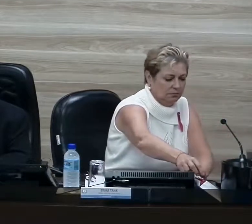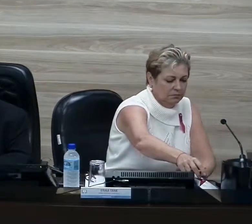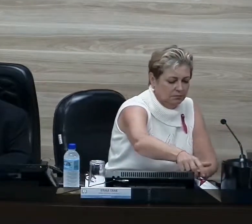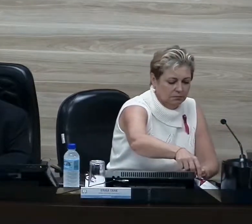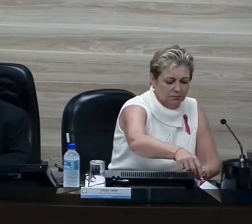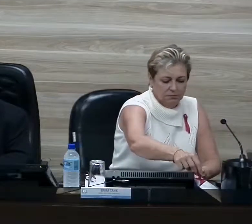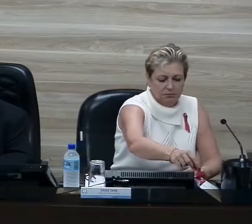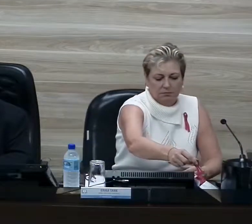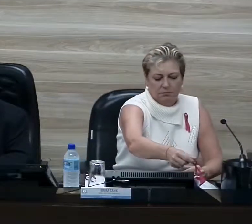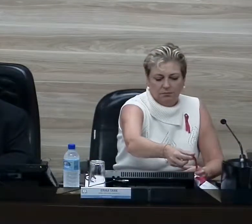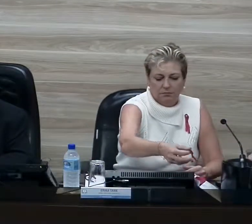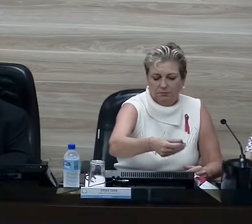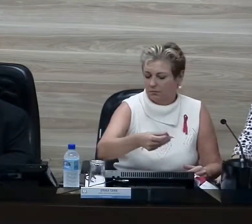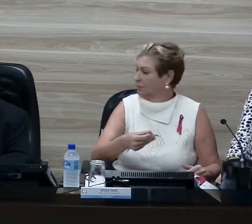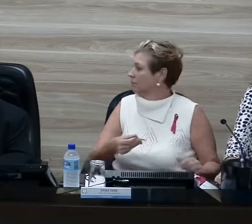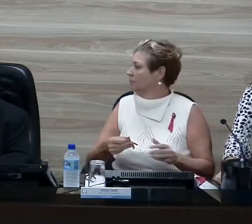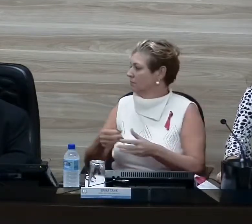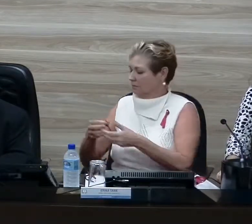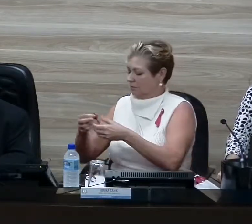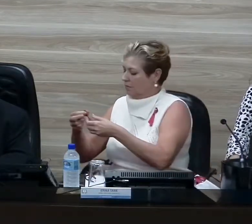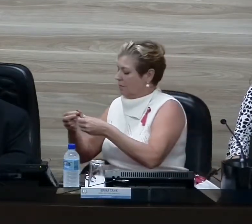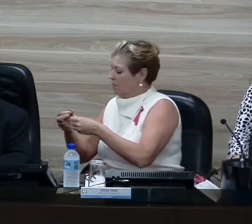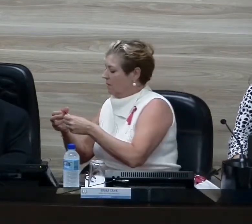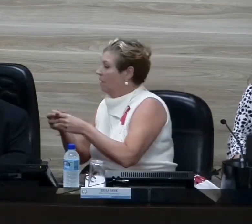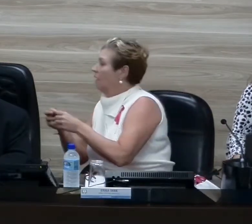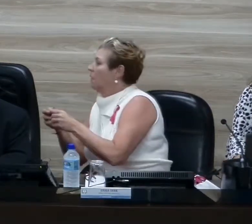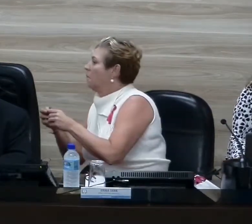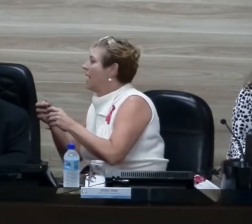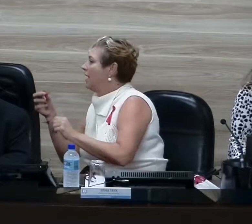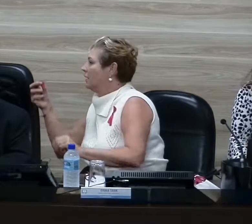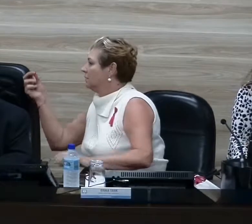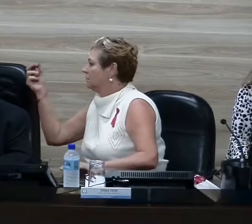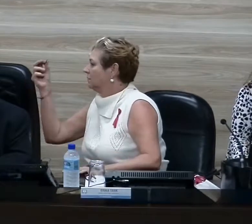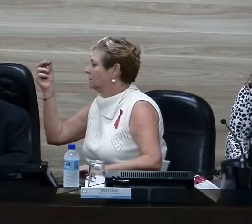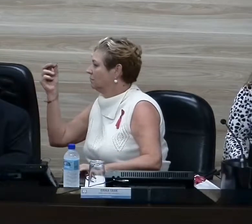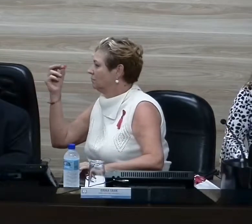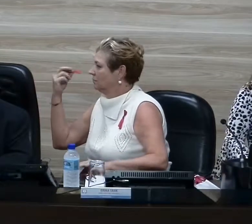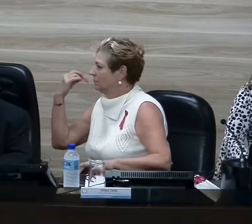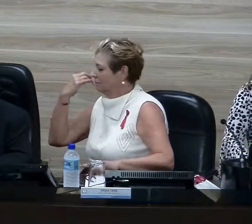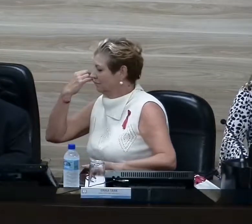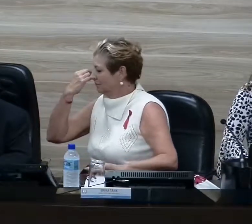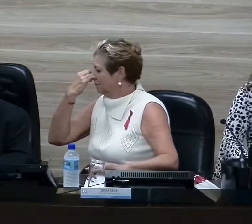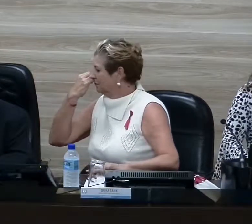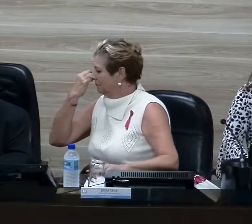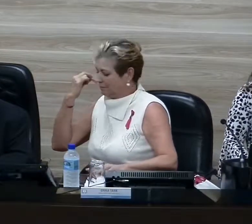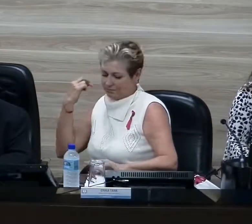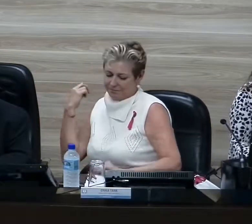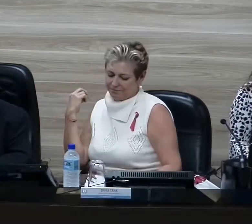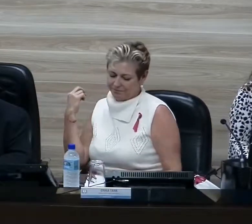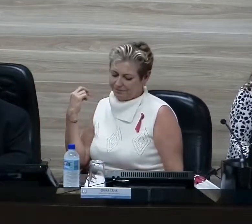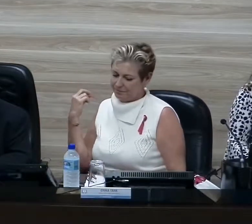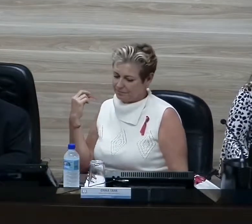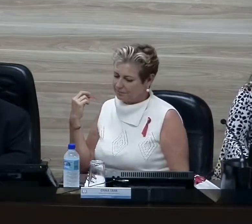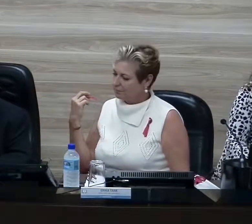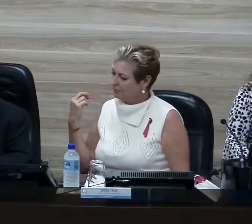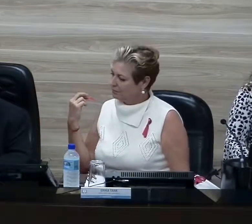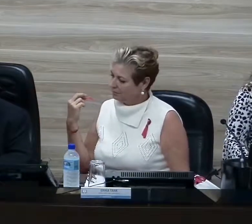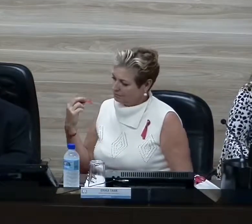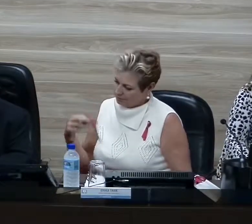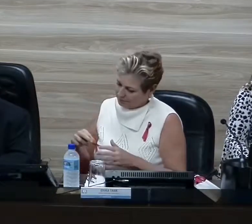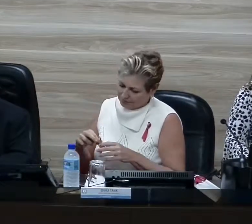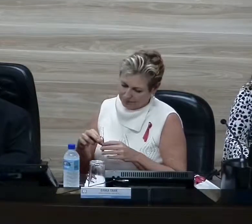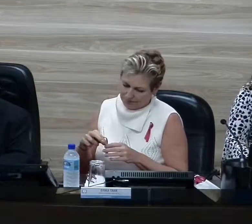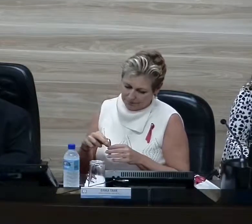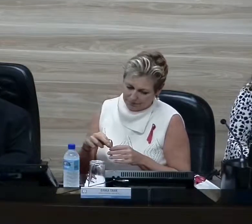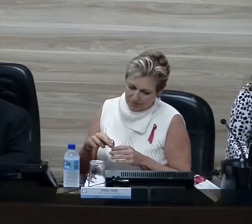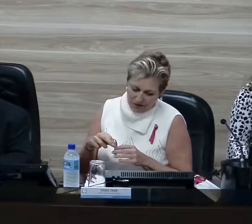discussão a ata do dia 6 de agosto, uma sessão solene. Está em discussão. Não